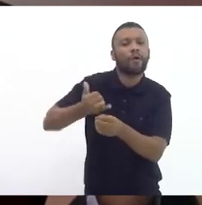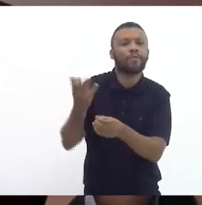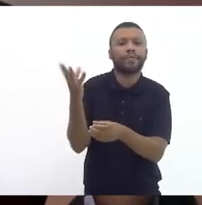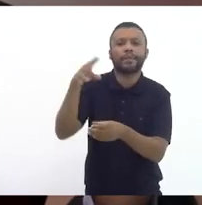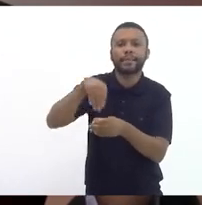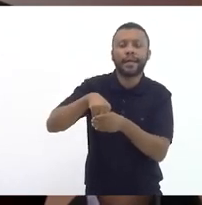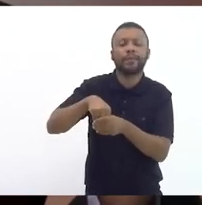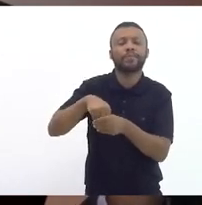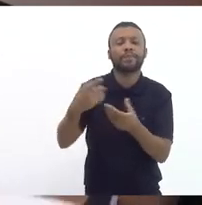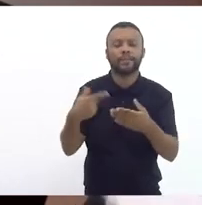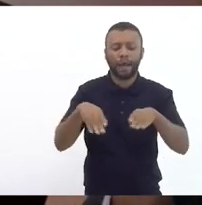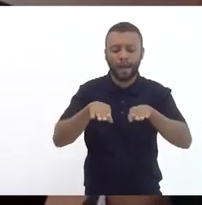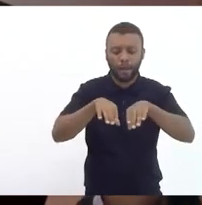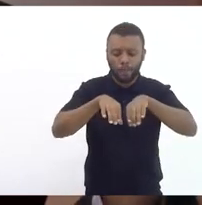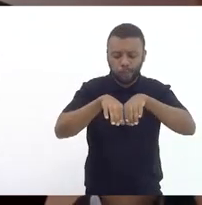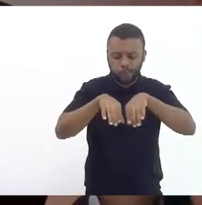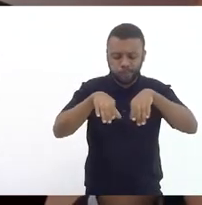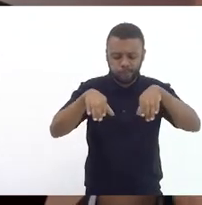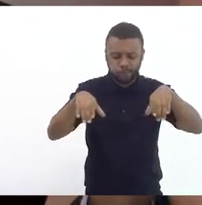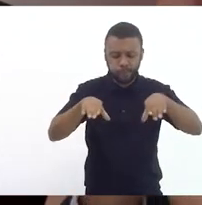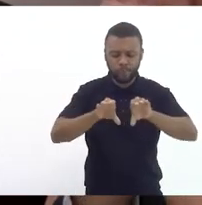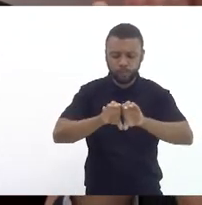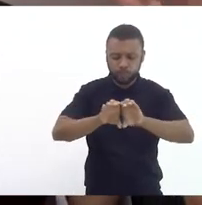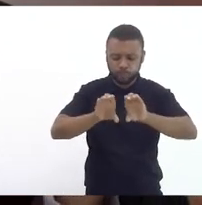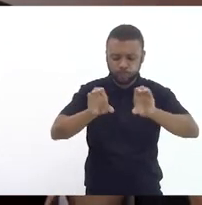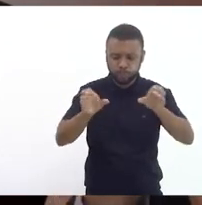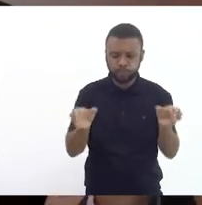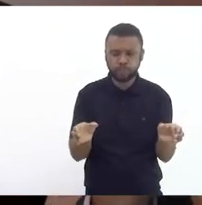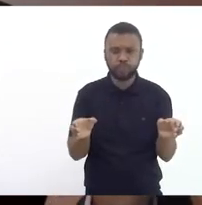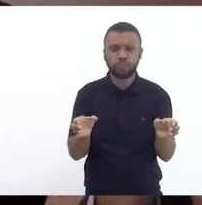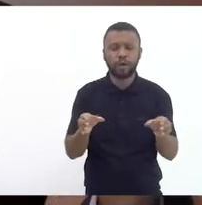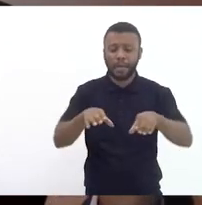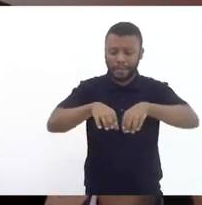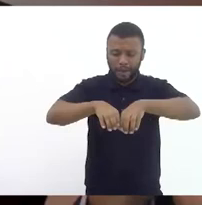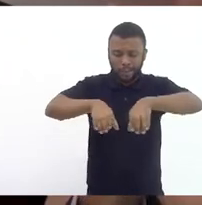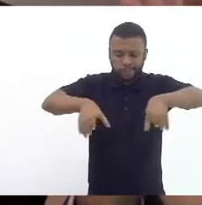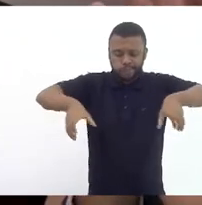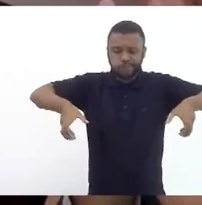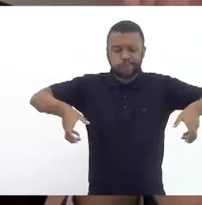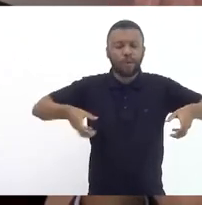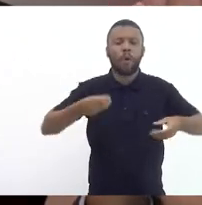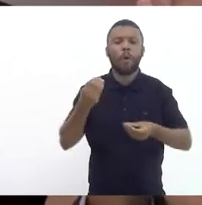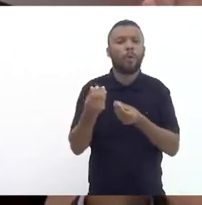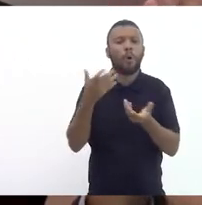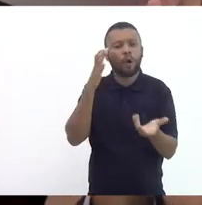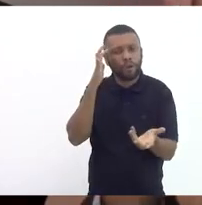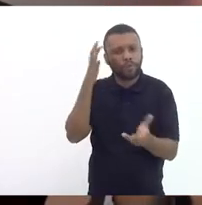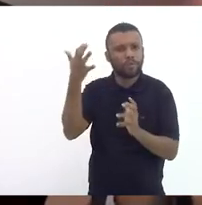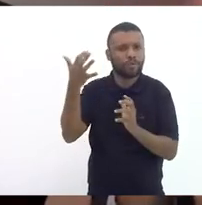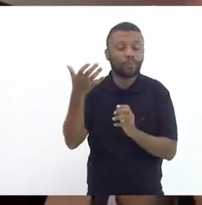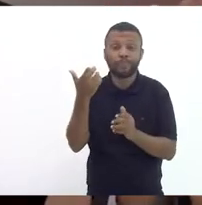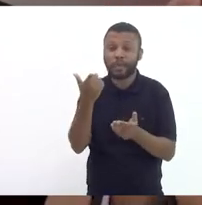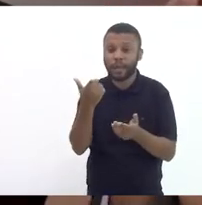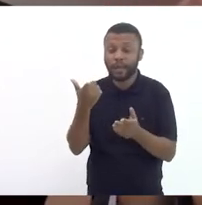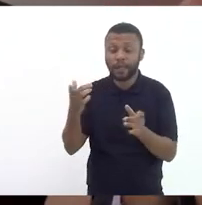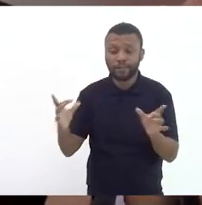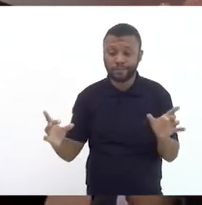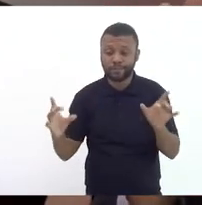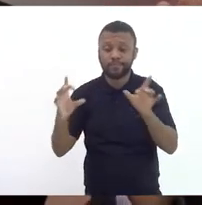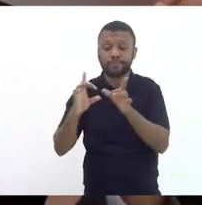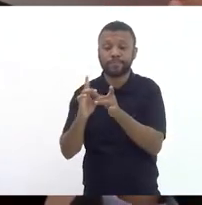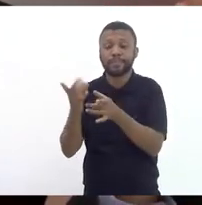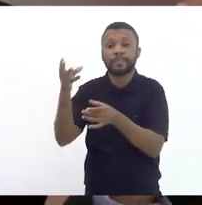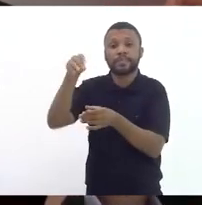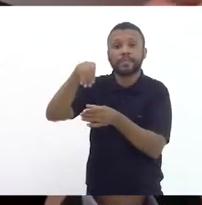solução possível nessas plataformas em curva? Fazer a instalação no trem. Fazer uma